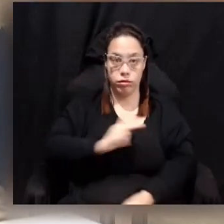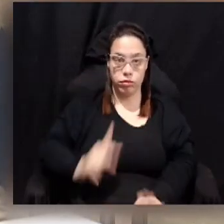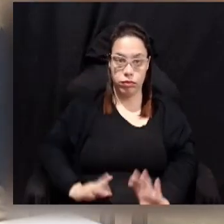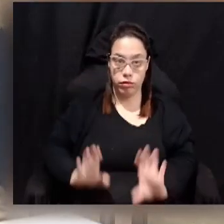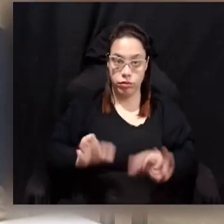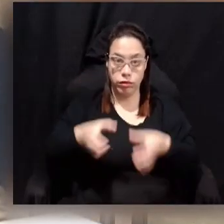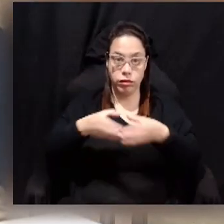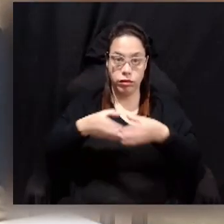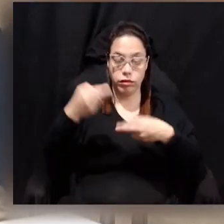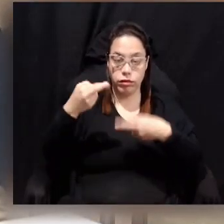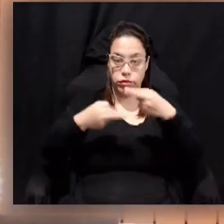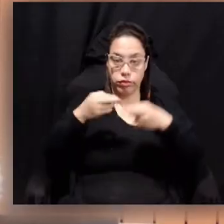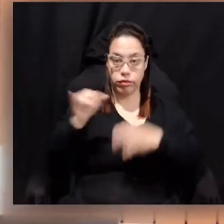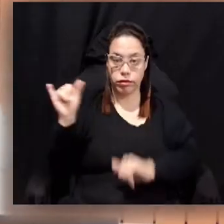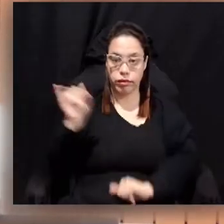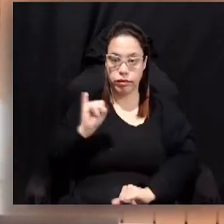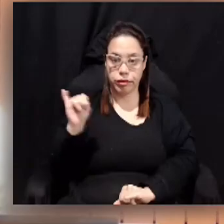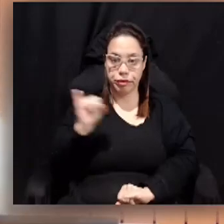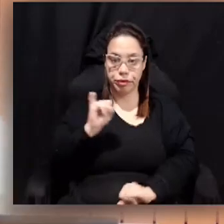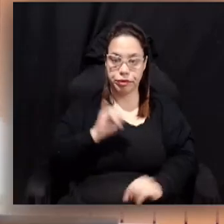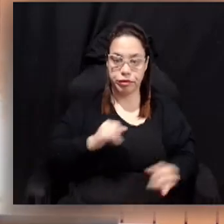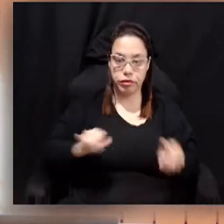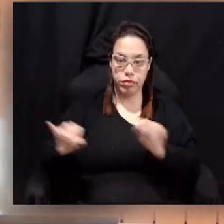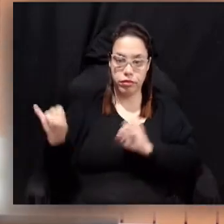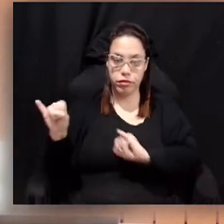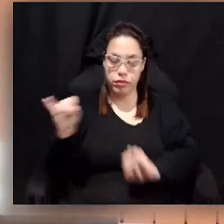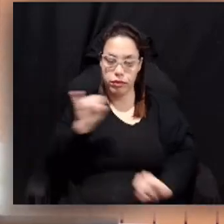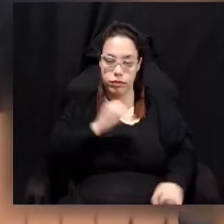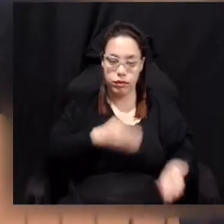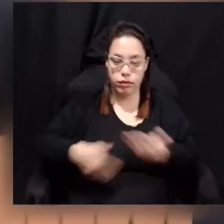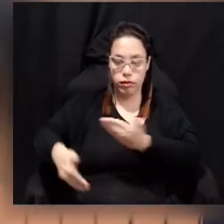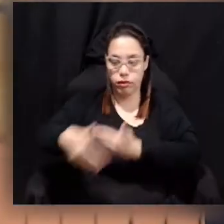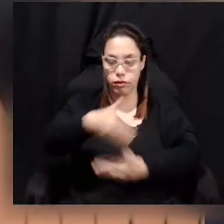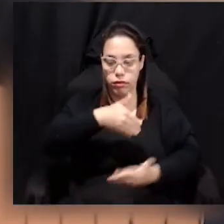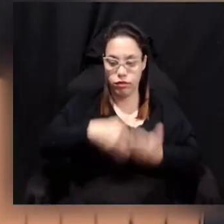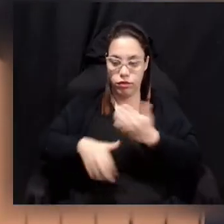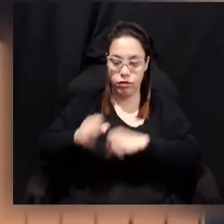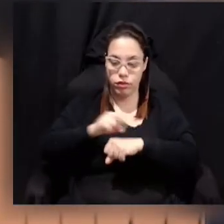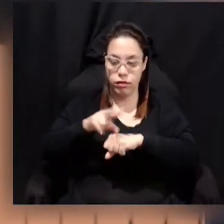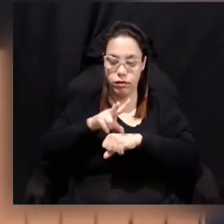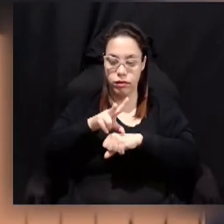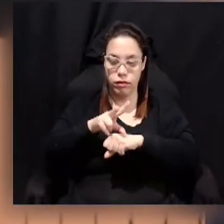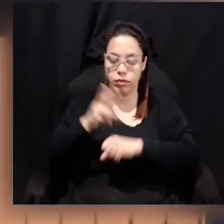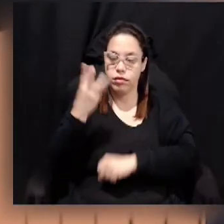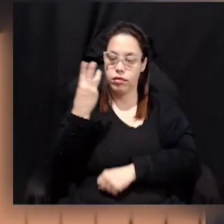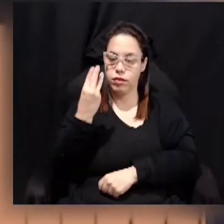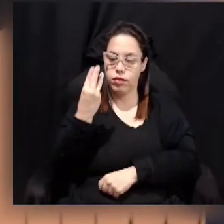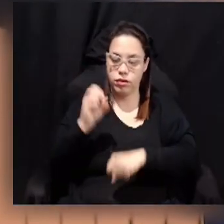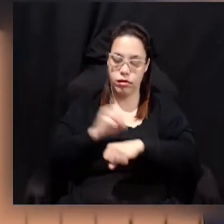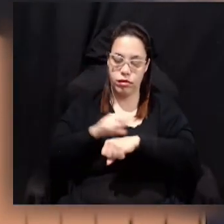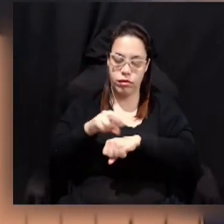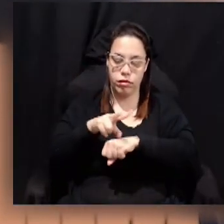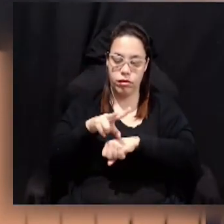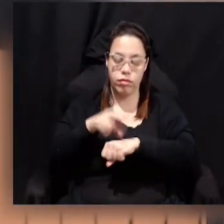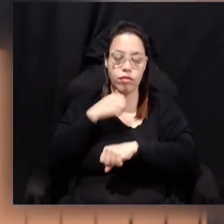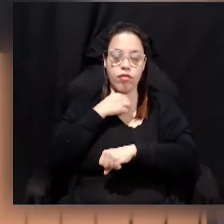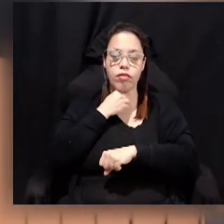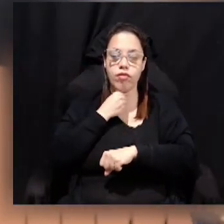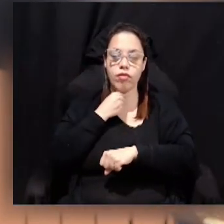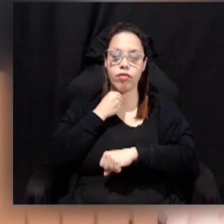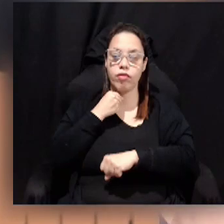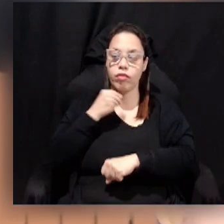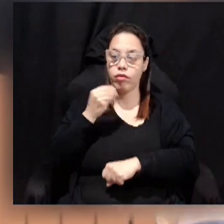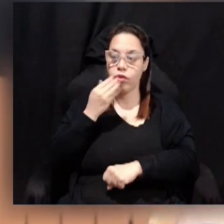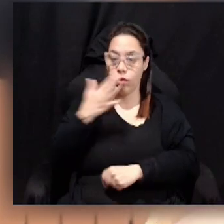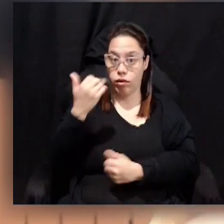Relações Internacionais, teve prioridade para uma das vagas. São 3 vagas. Pedi apoio aqui,